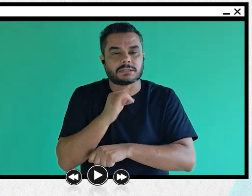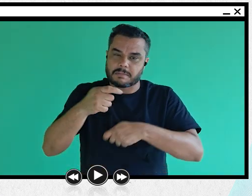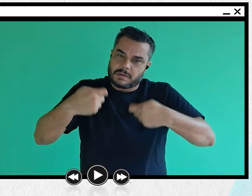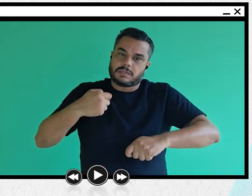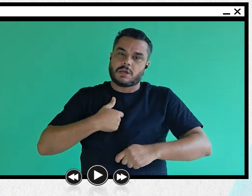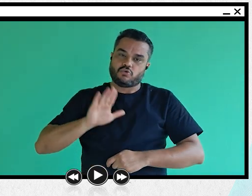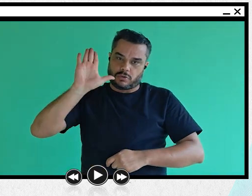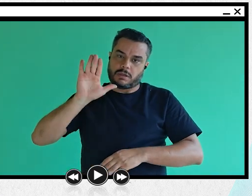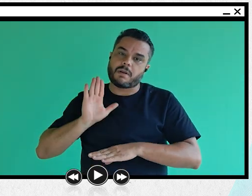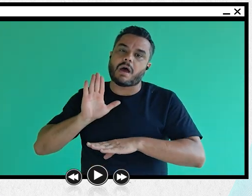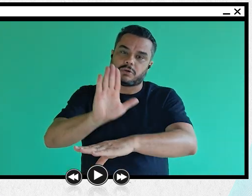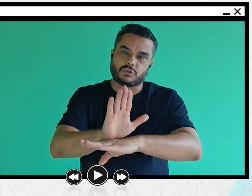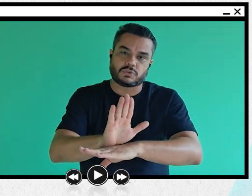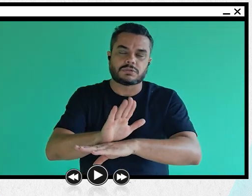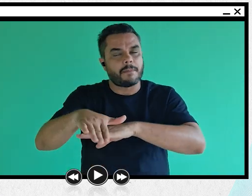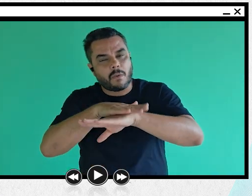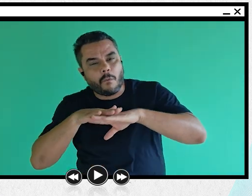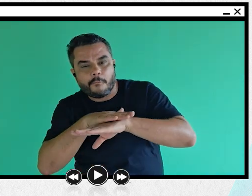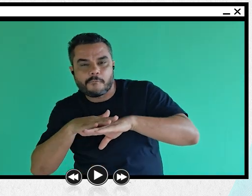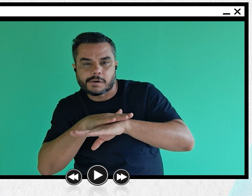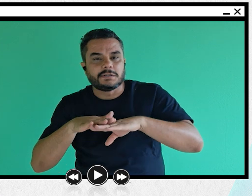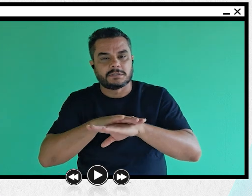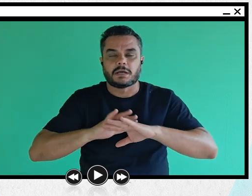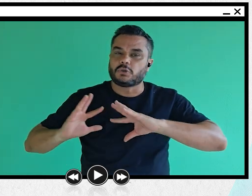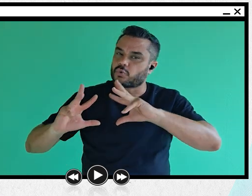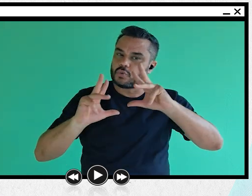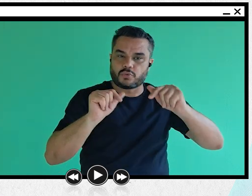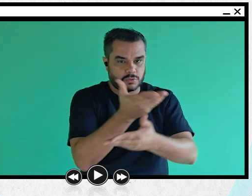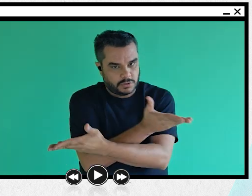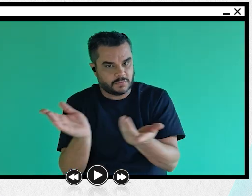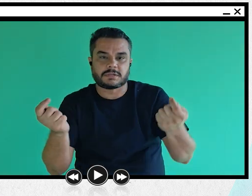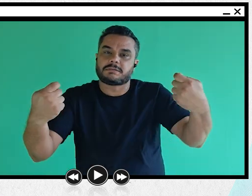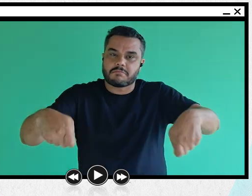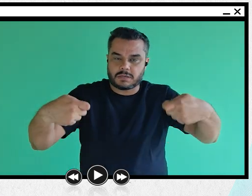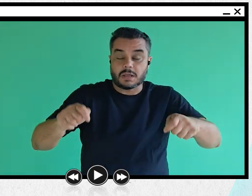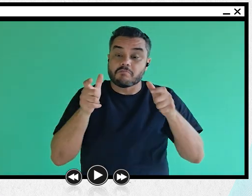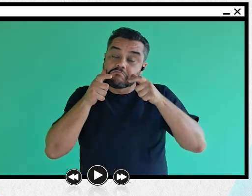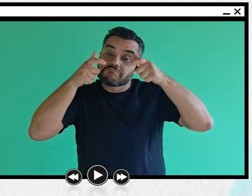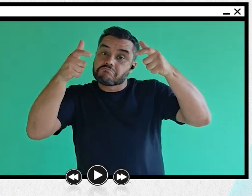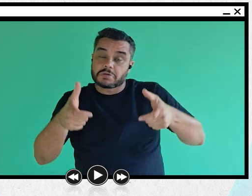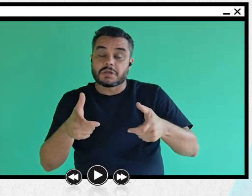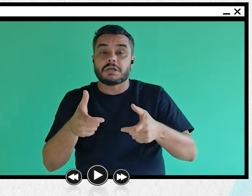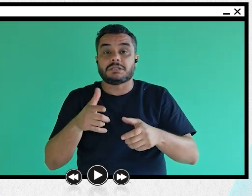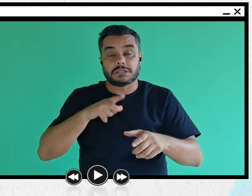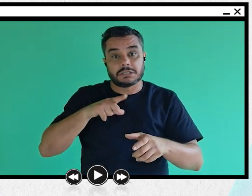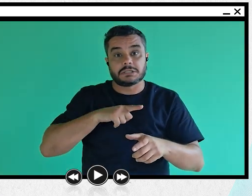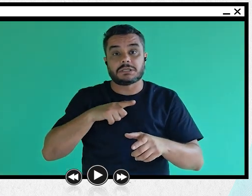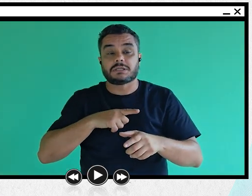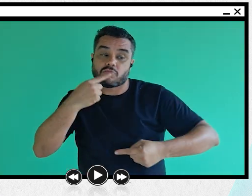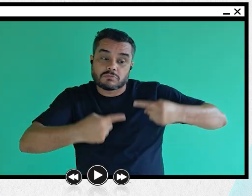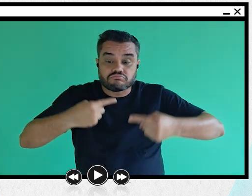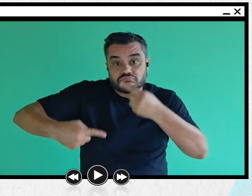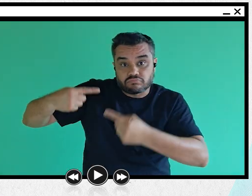Estou à disposição para uma conversa, o que vocês precisarem. De repente, tem interesse em construir algum tipo de